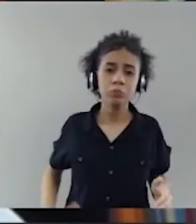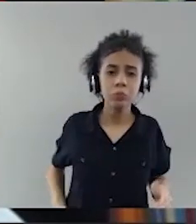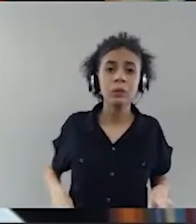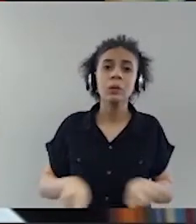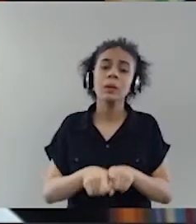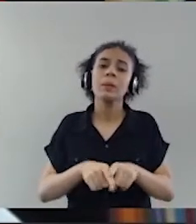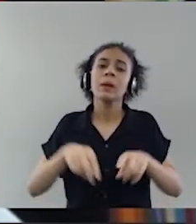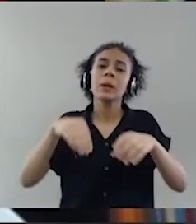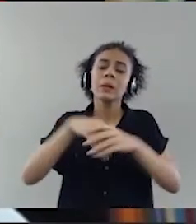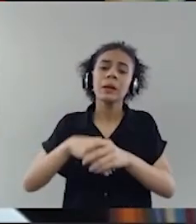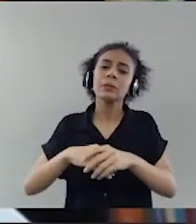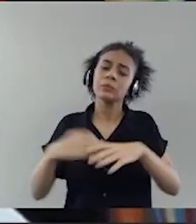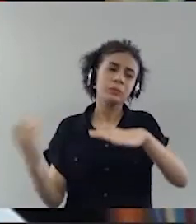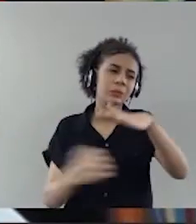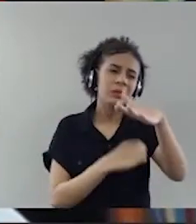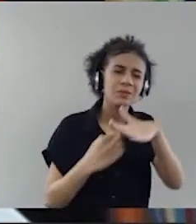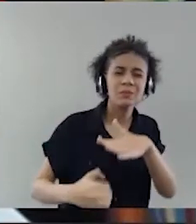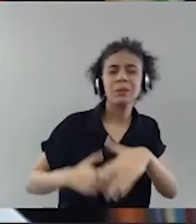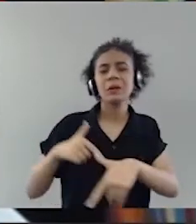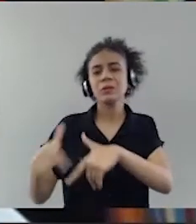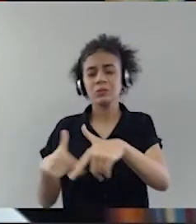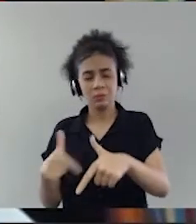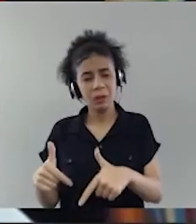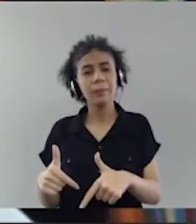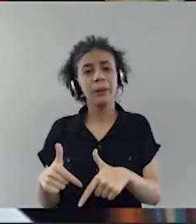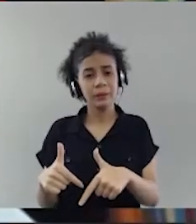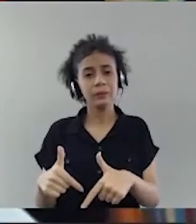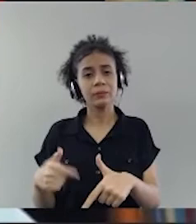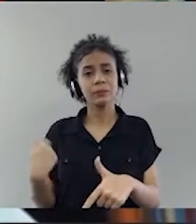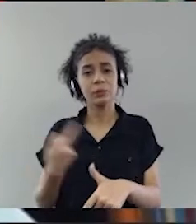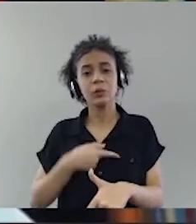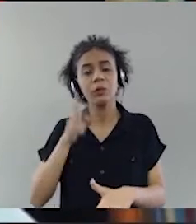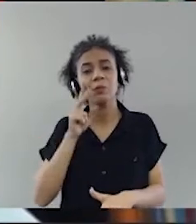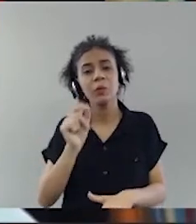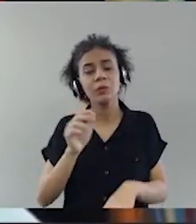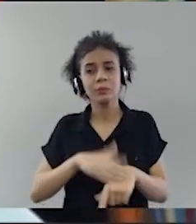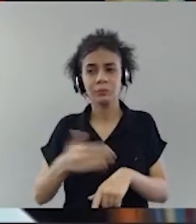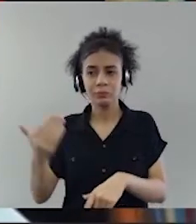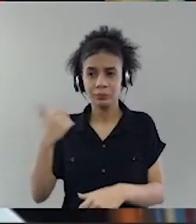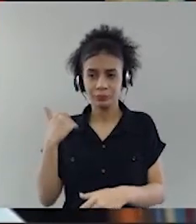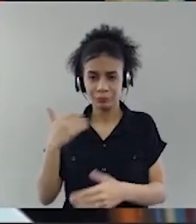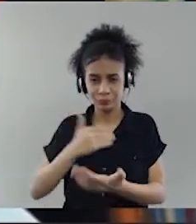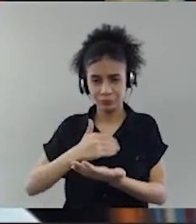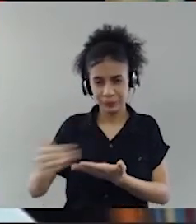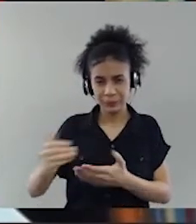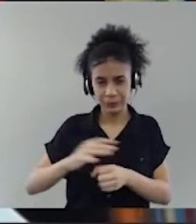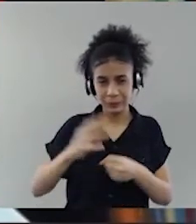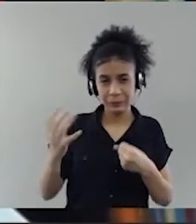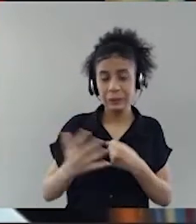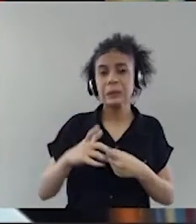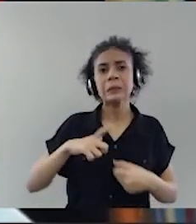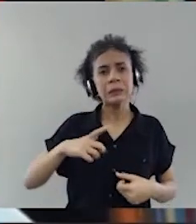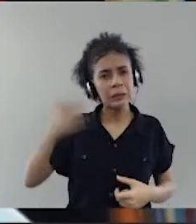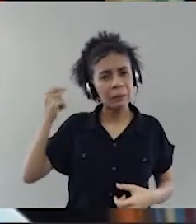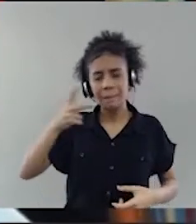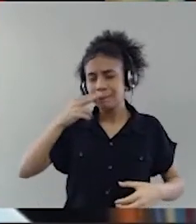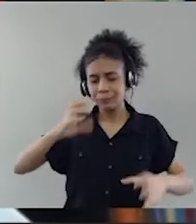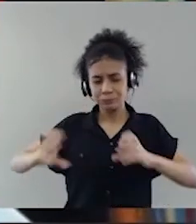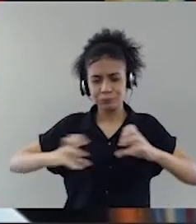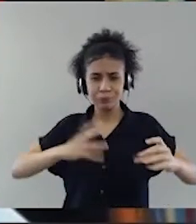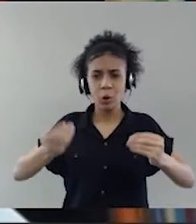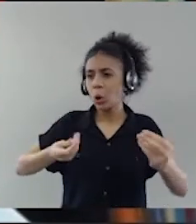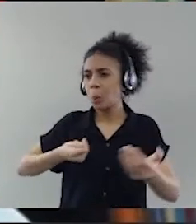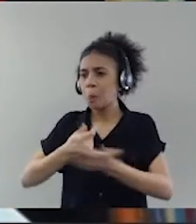do mercado. Nós estamos vendo aí, vimos, sobretudo nos momentos iniciais da pandemia, por exemplo, disputa a compra